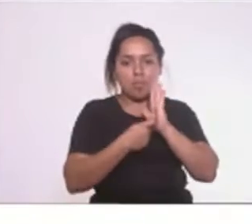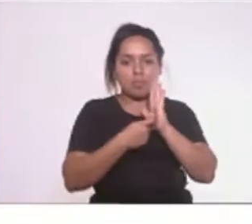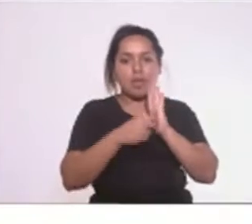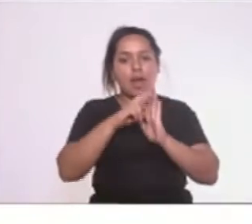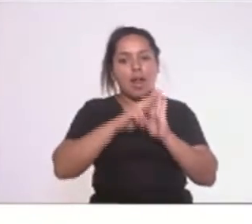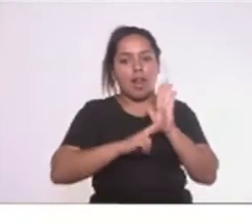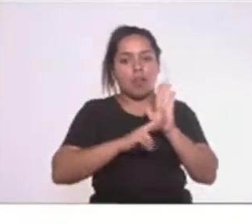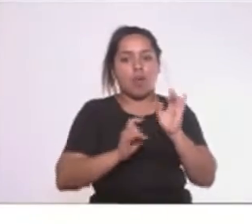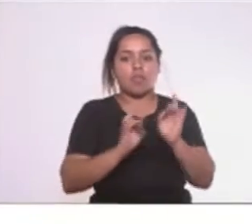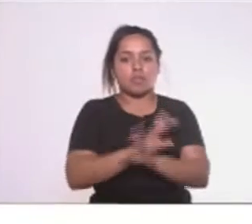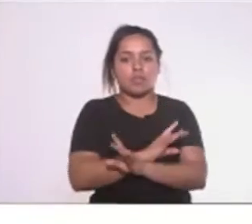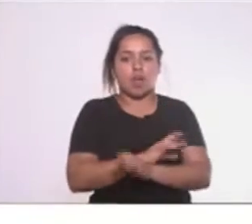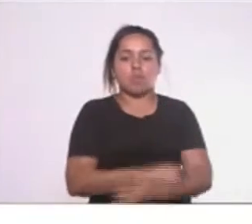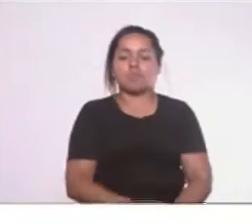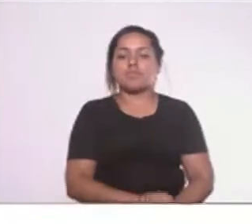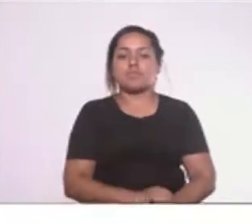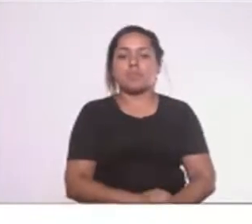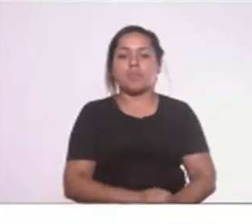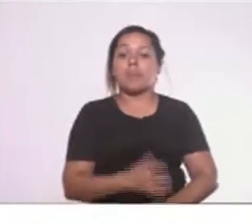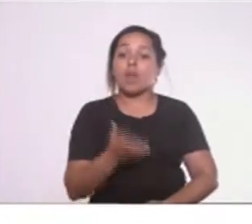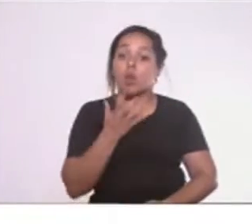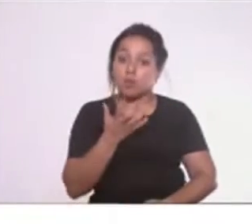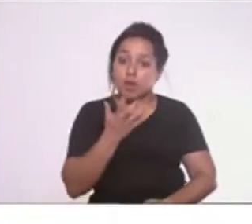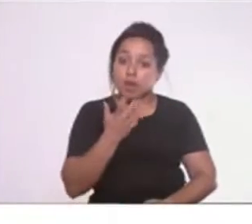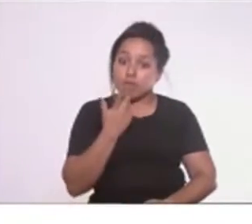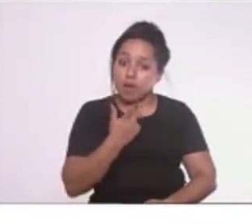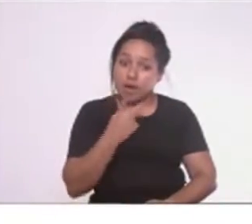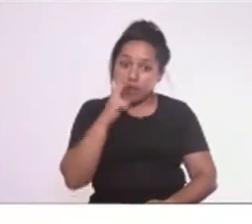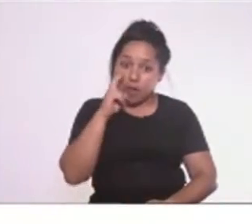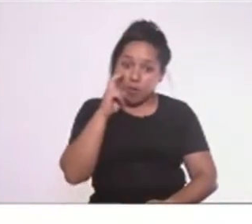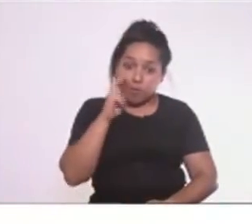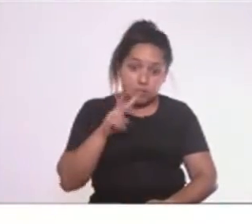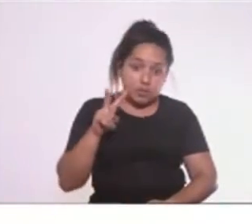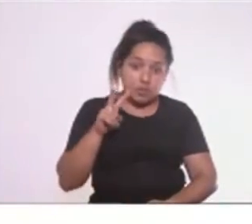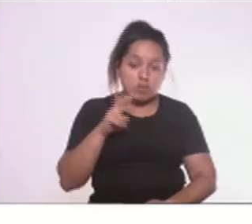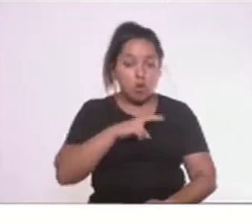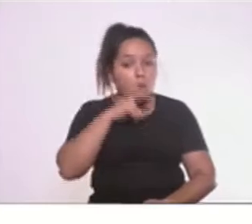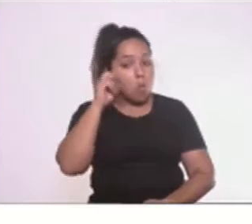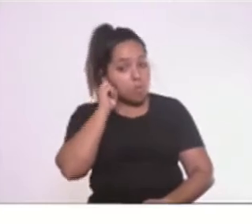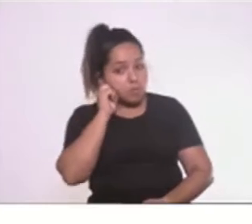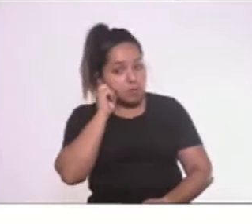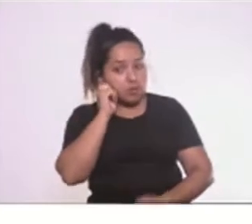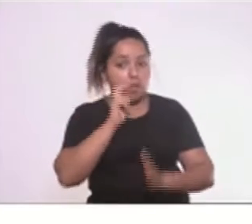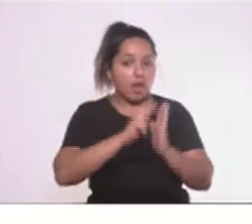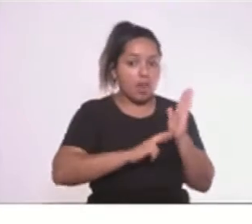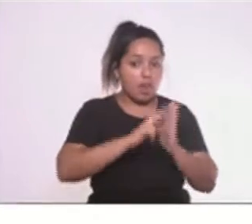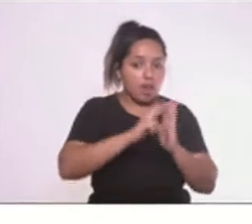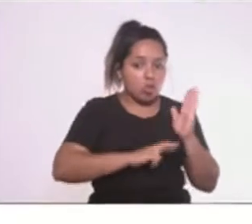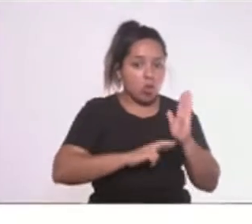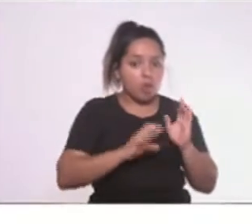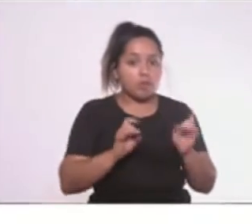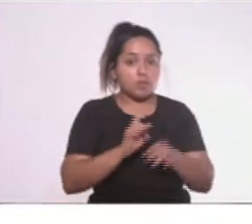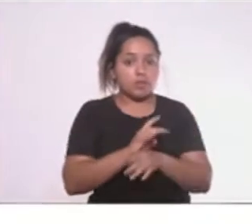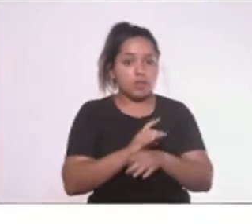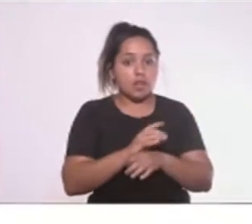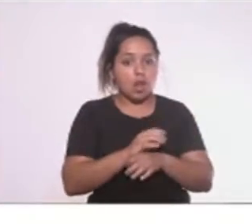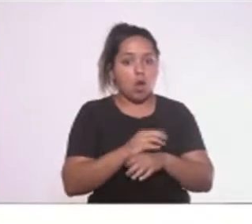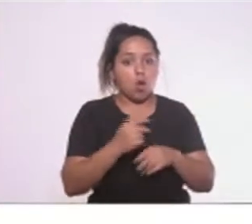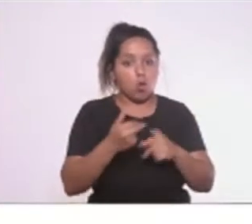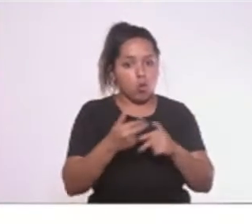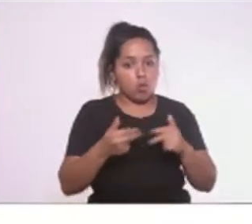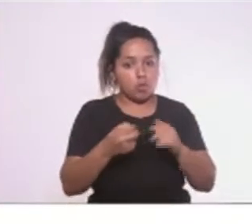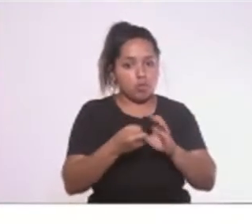quero, na verdade, dizer que ouvi a leitura do relatório final e alguns aspectos me chamam a